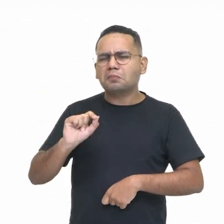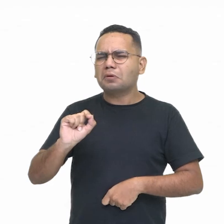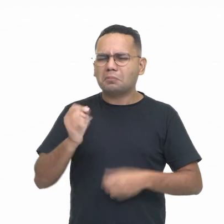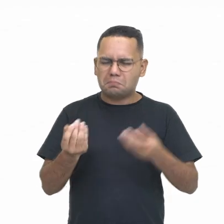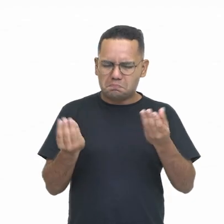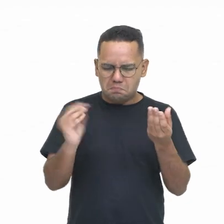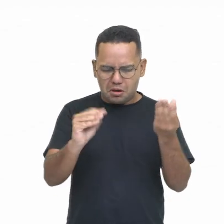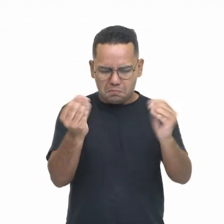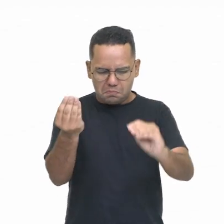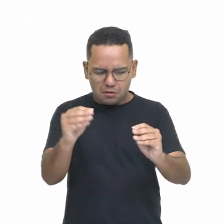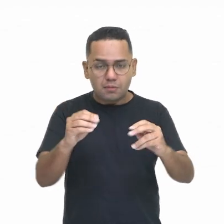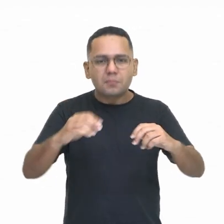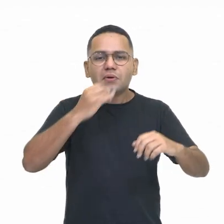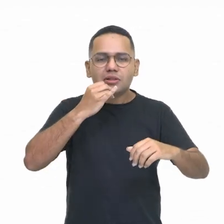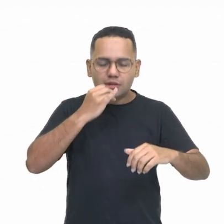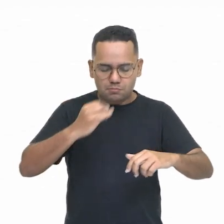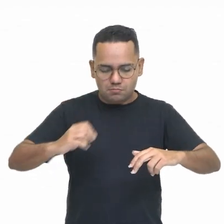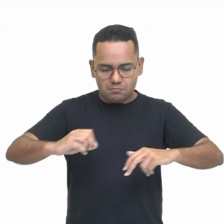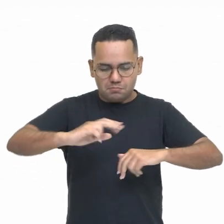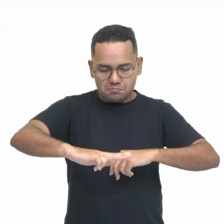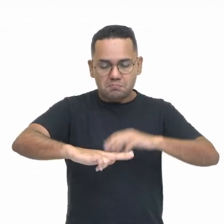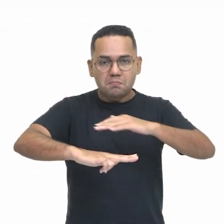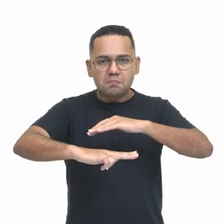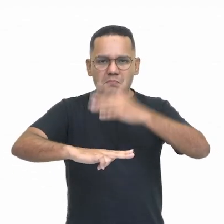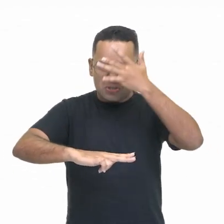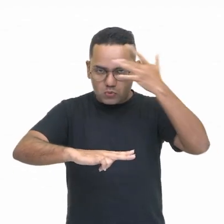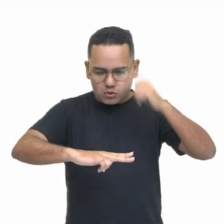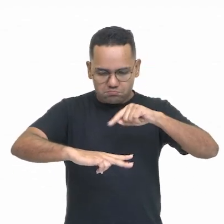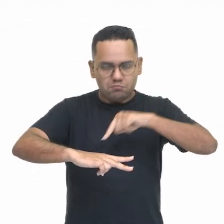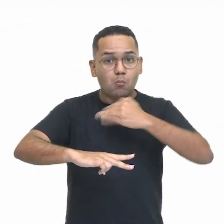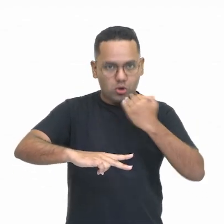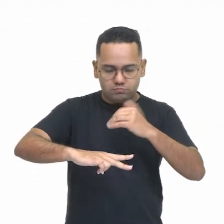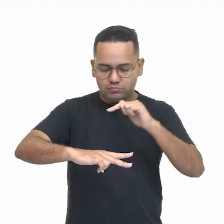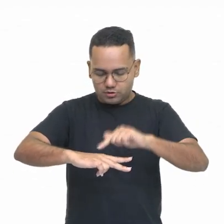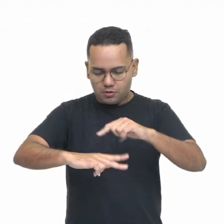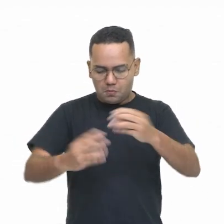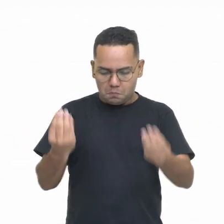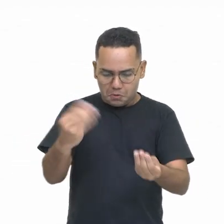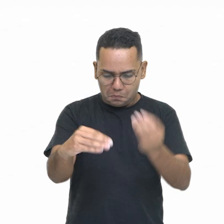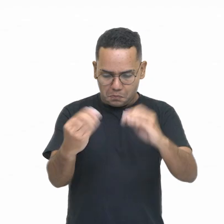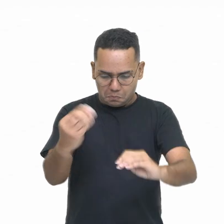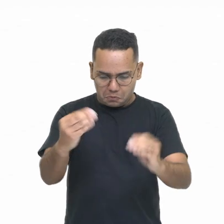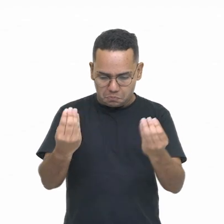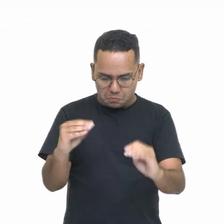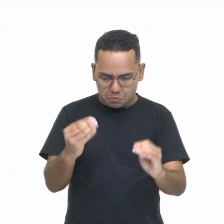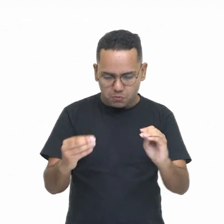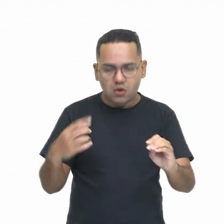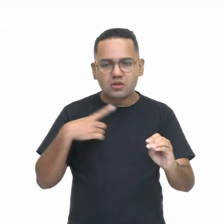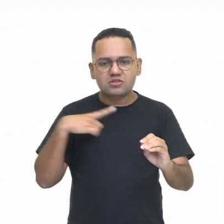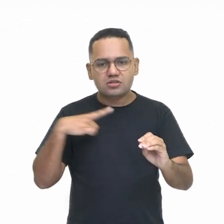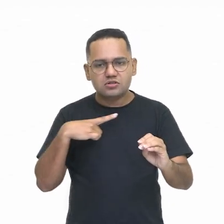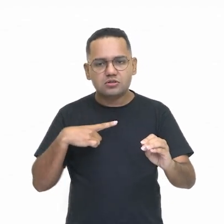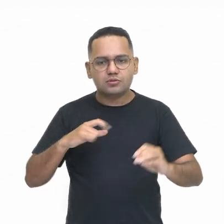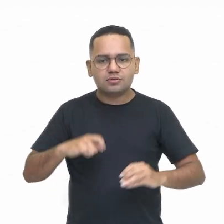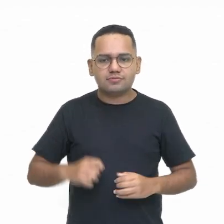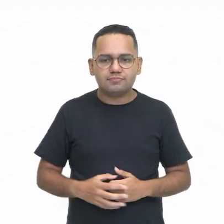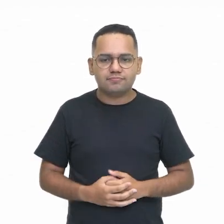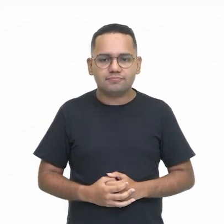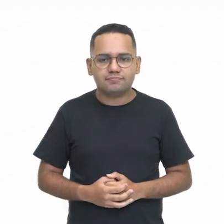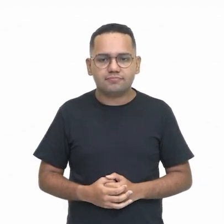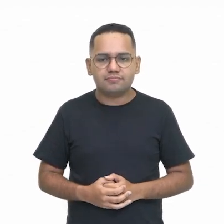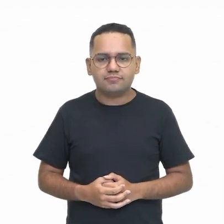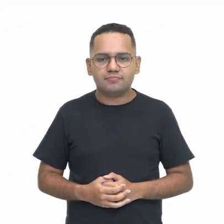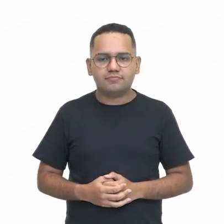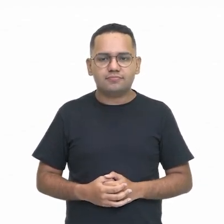enfeitados, cheios de riqueza, né, até mesmo dos animais, né, dos animais que